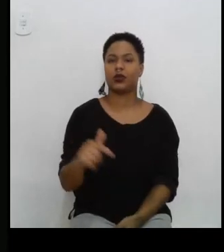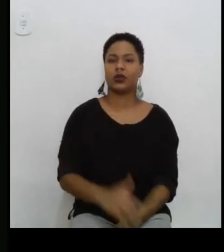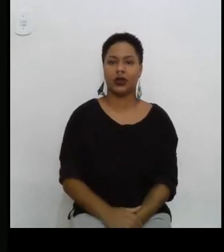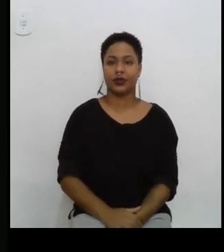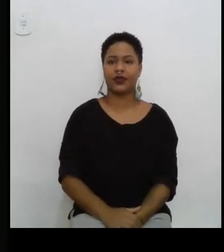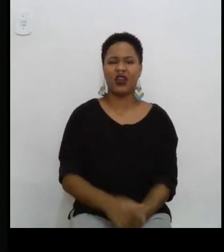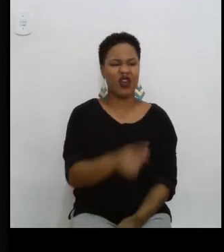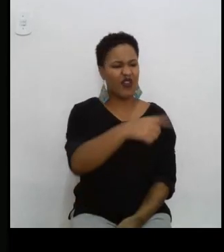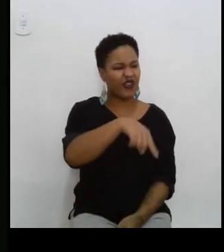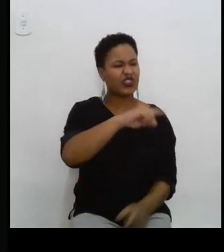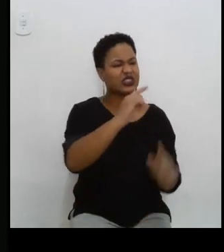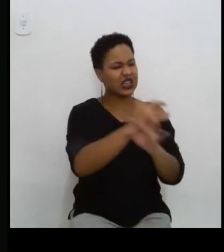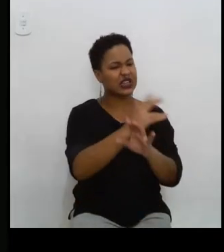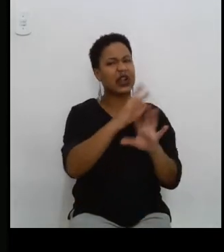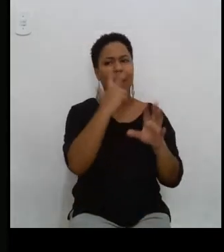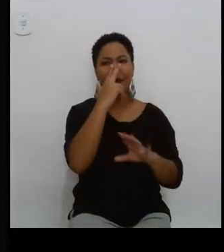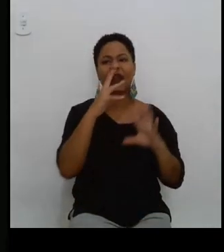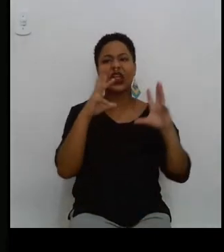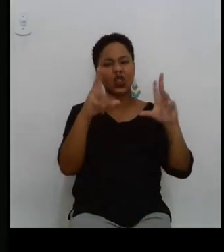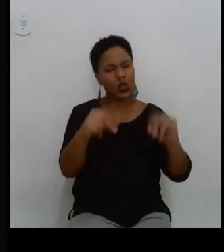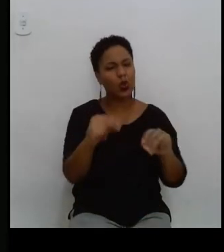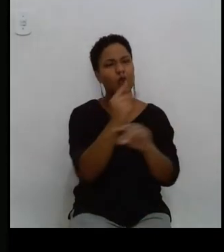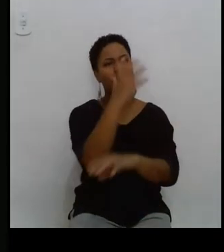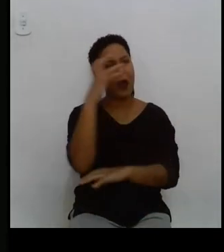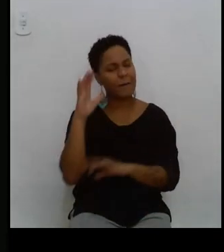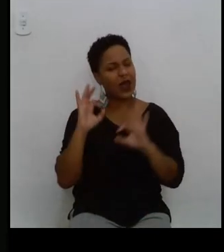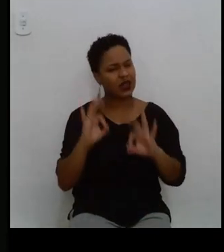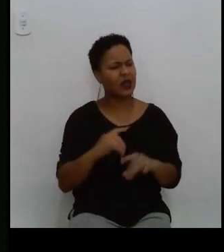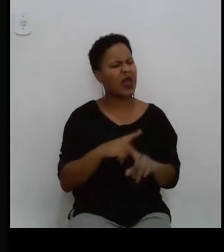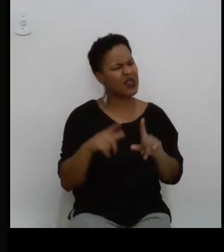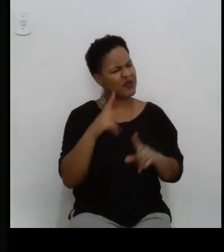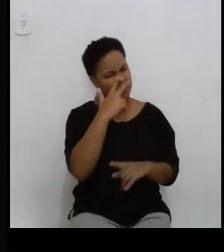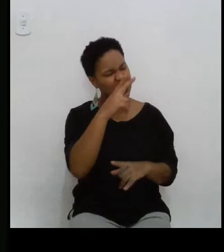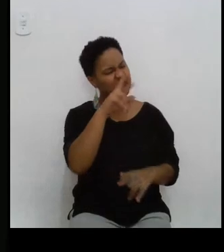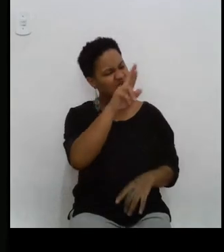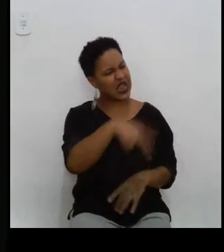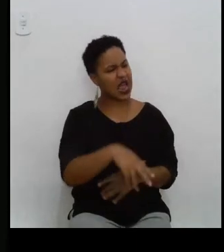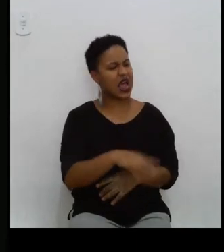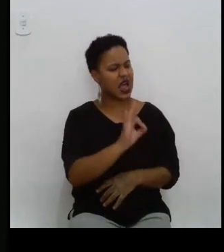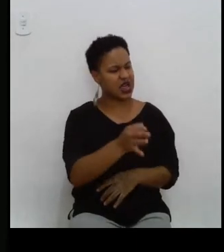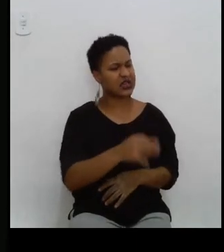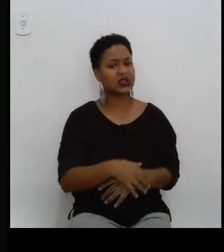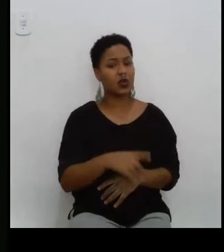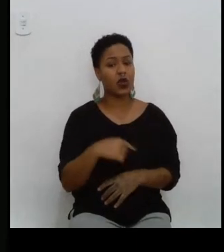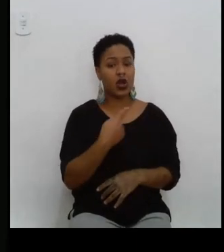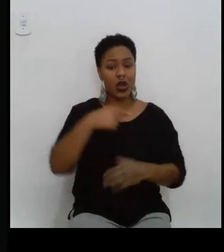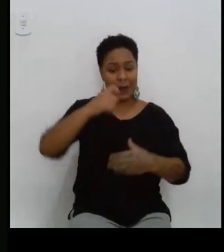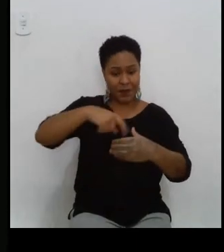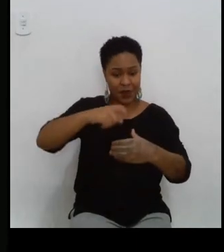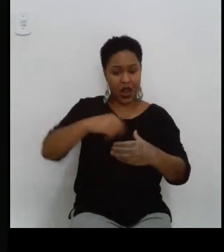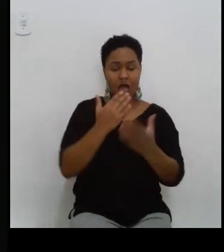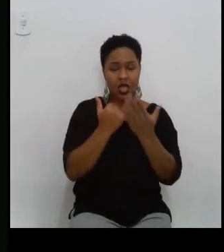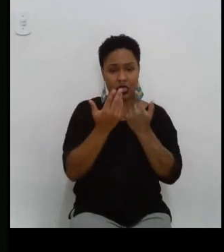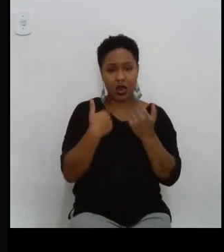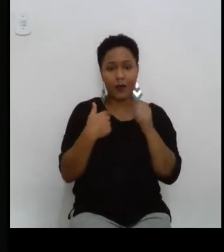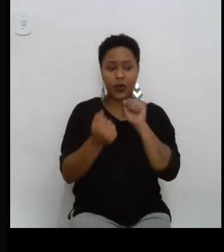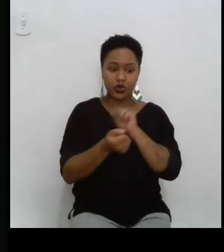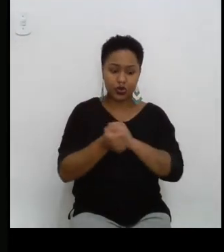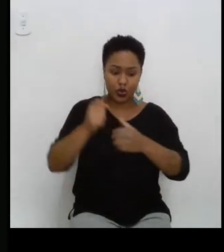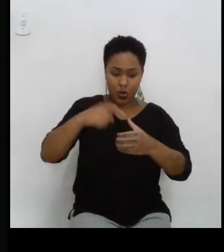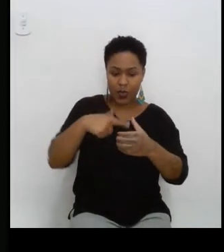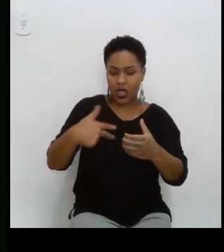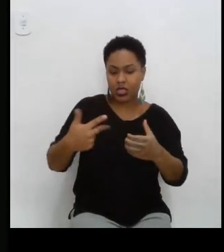Tudo Deve parecer mato mesmo mas pomada tem que você tem razão nós plantamos nosso alimento junto de plantas não comestíveis de